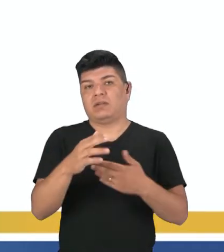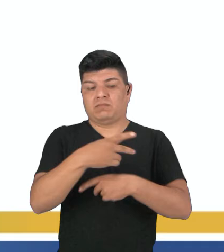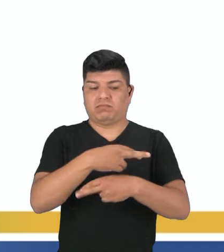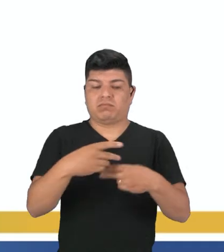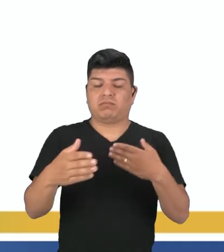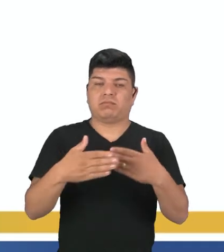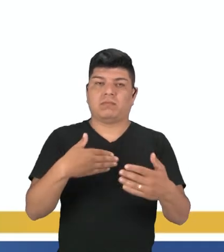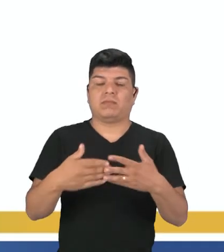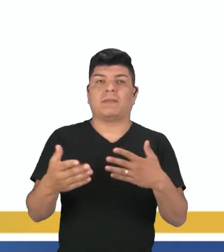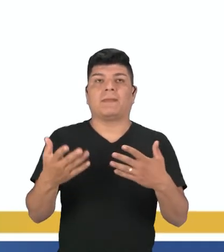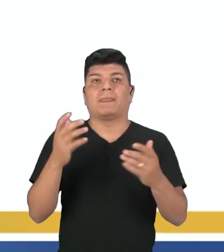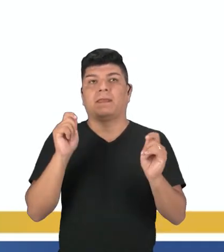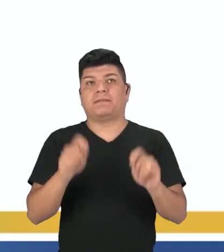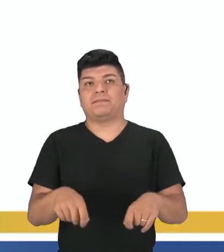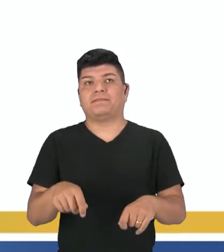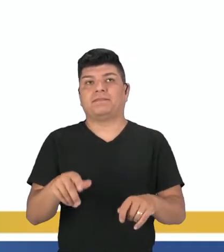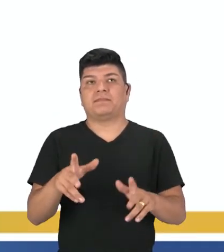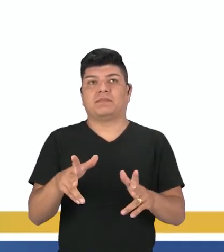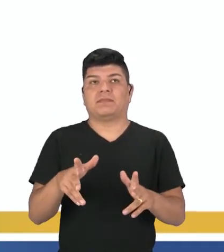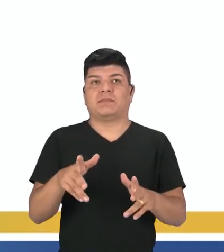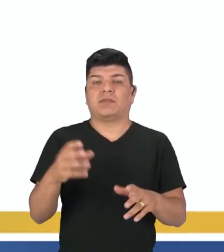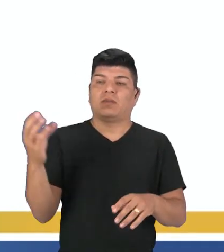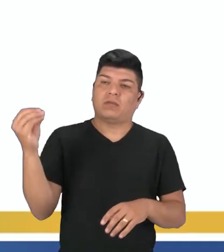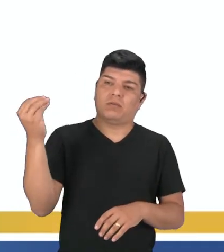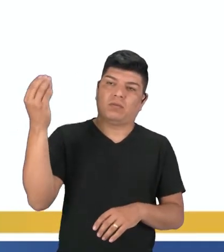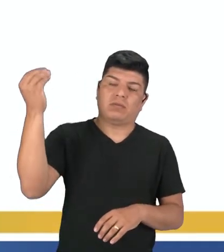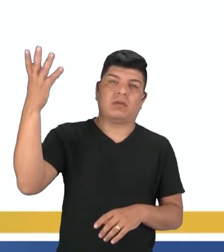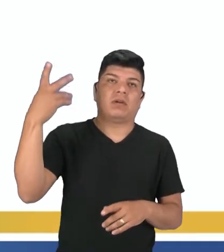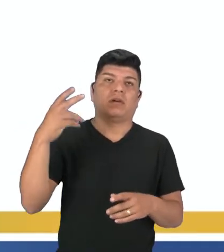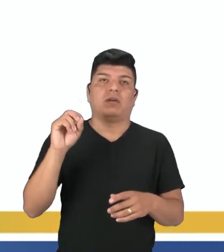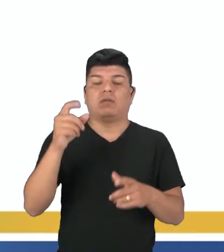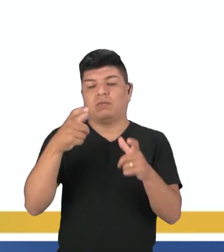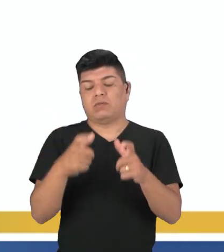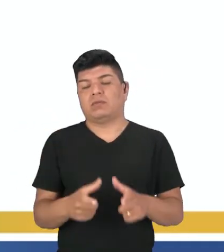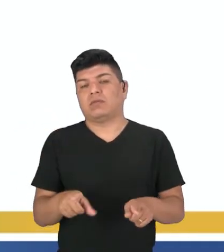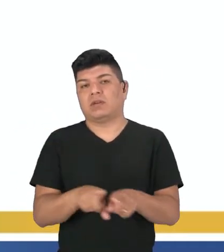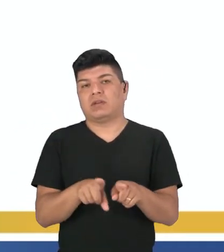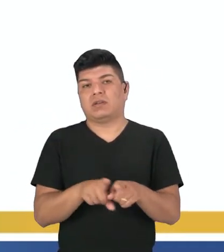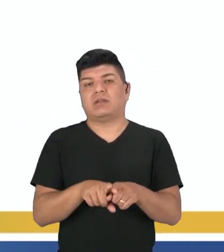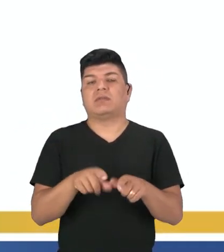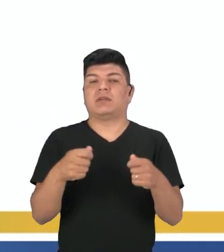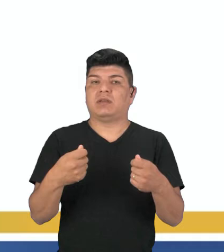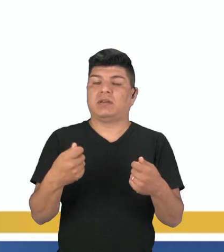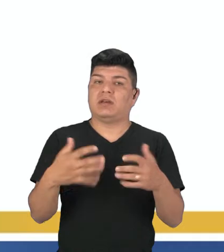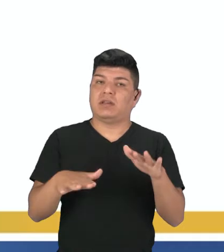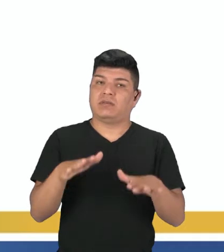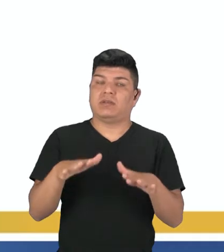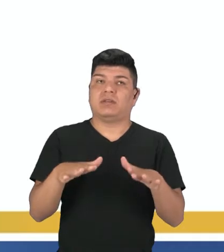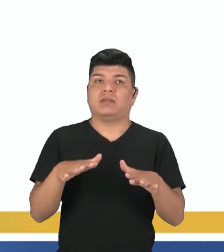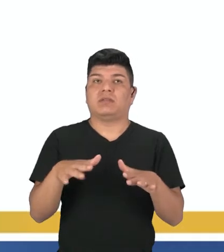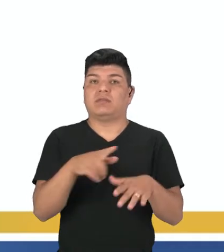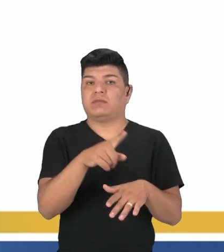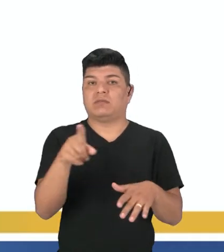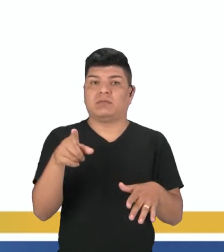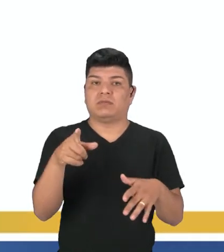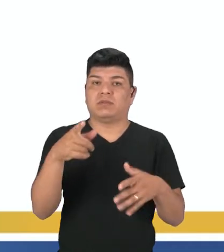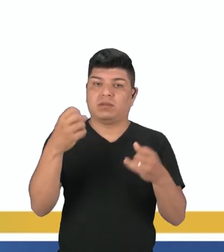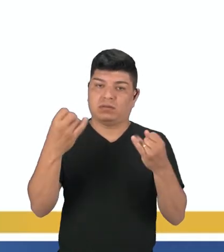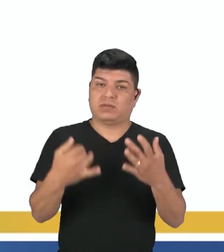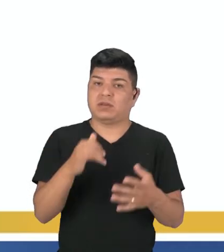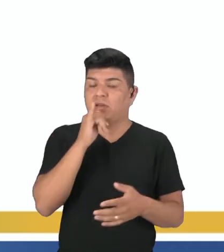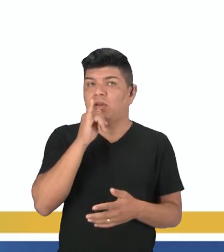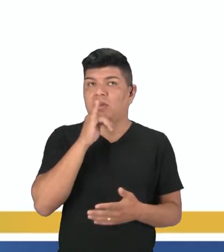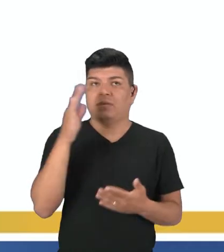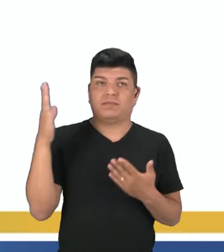coisa. Pode ser uma viagem, pode ser um lugar, depende aí do que você está falando, né? Olha